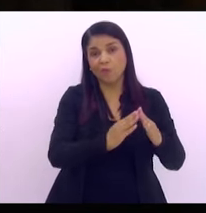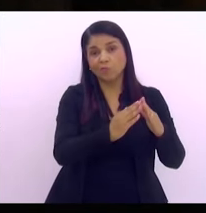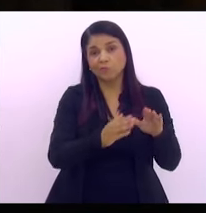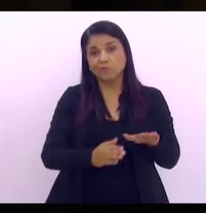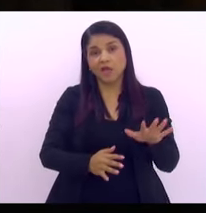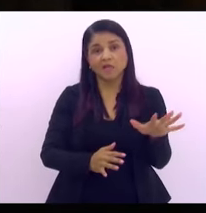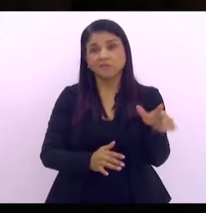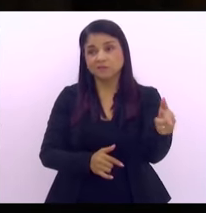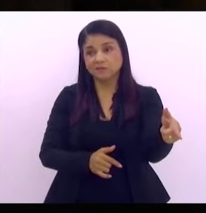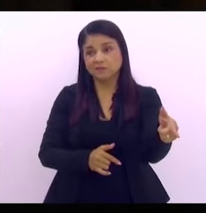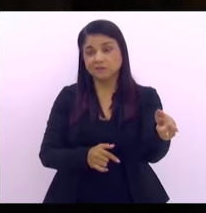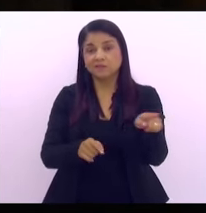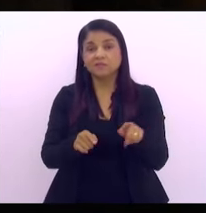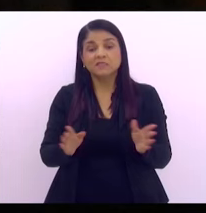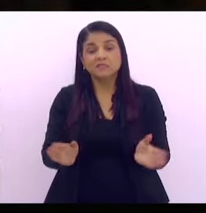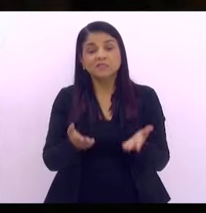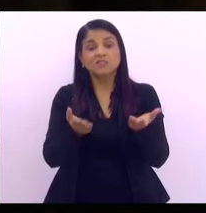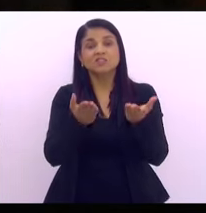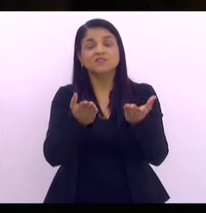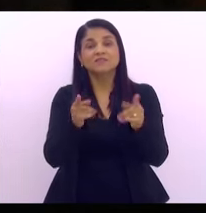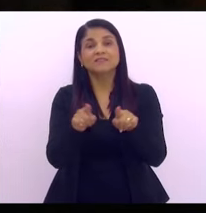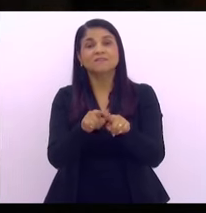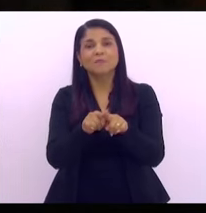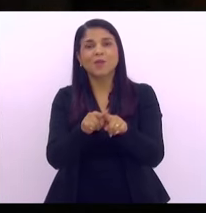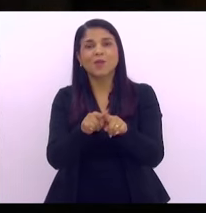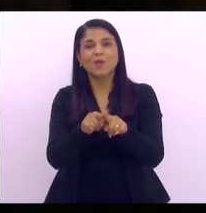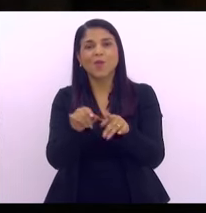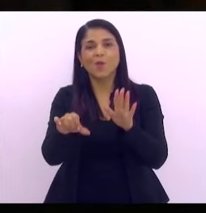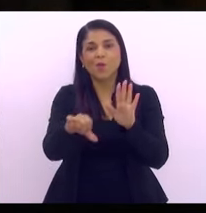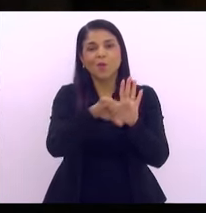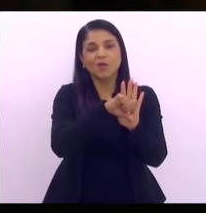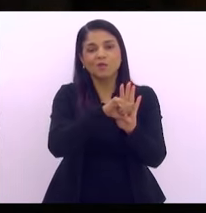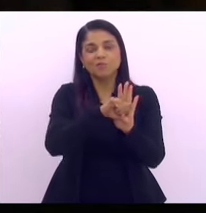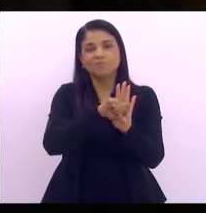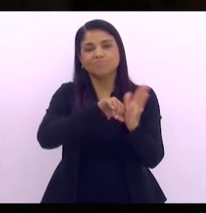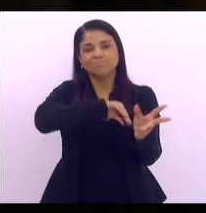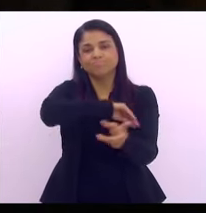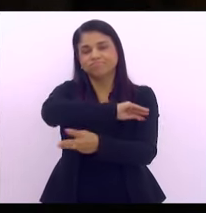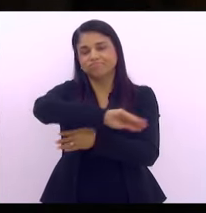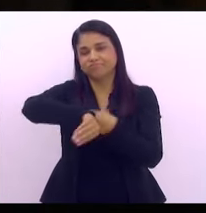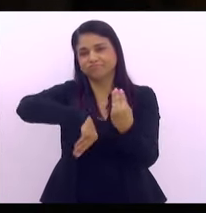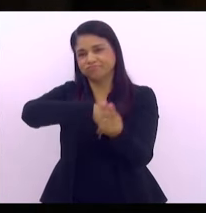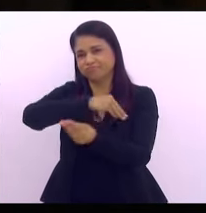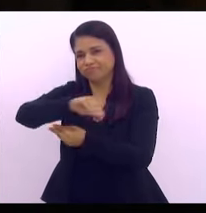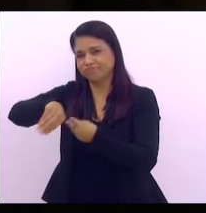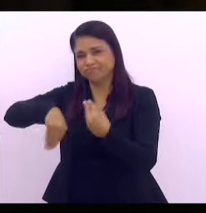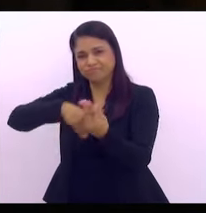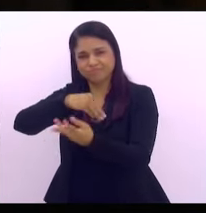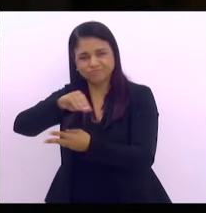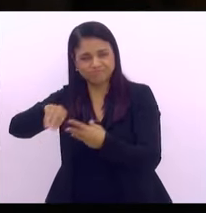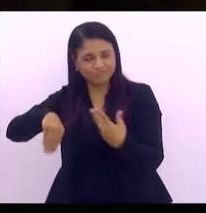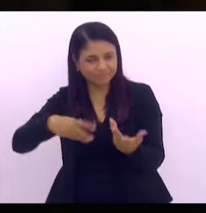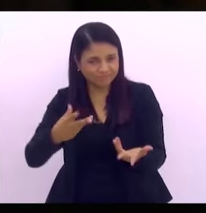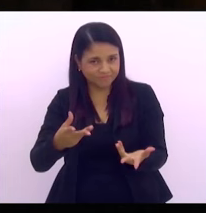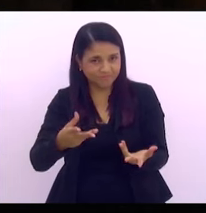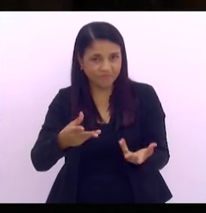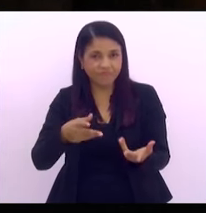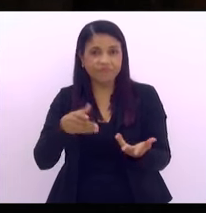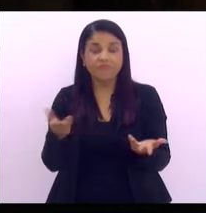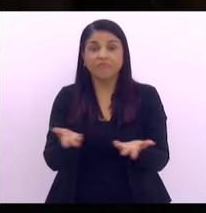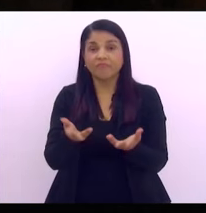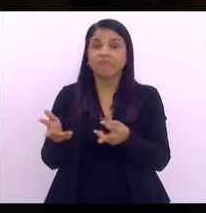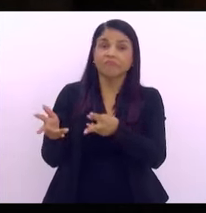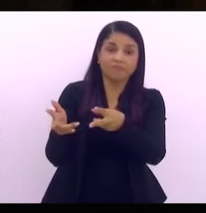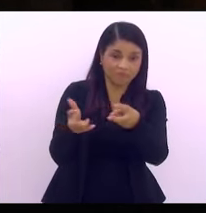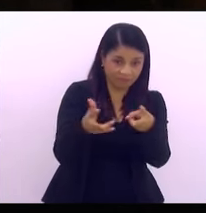também o crime desorganizado, aquele que acontece de forma avulsa, que a gente está vendo